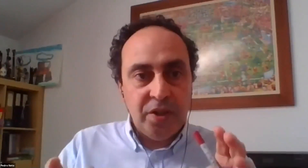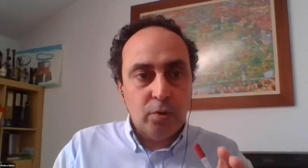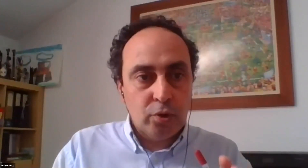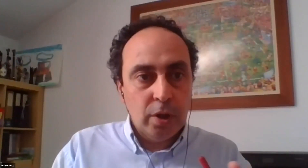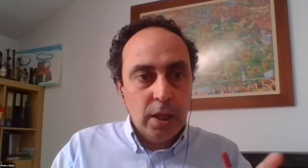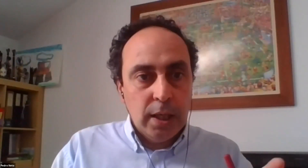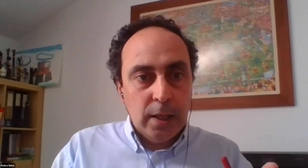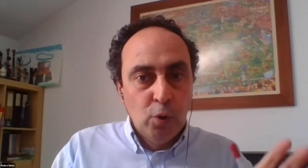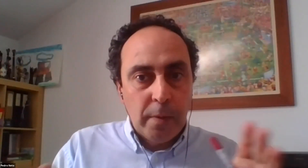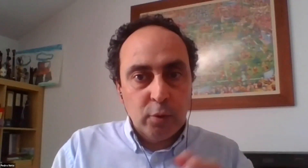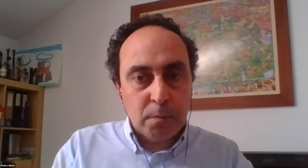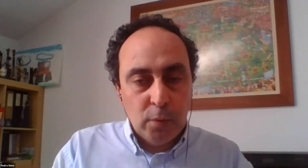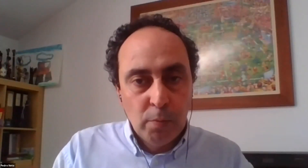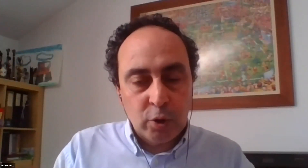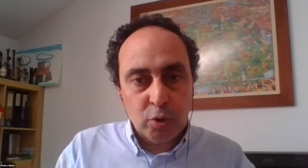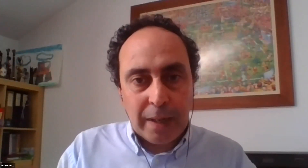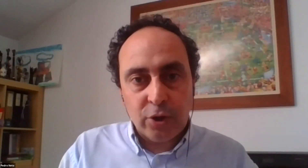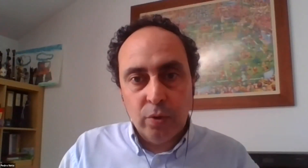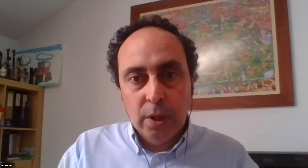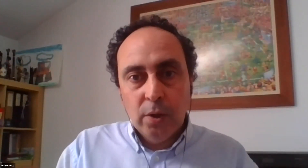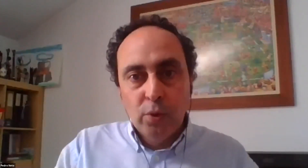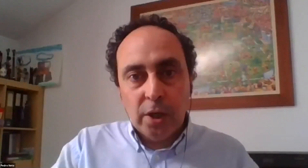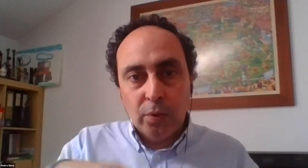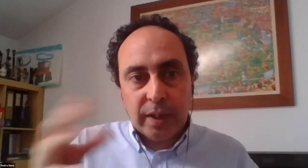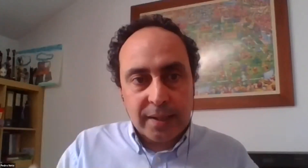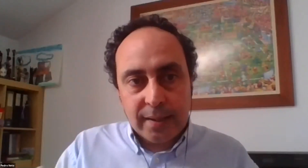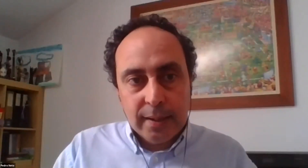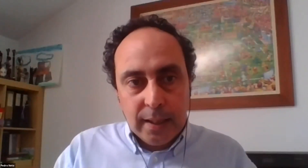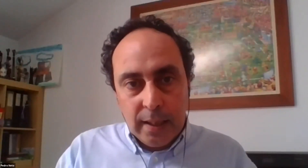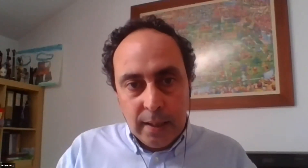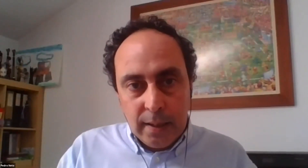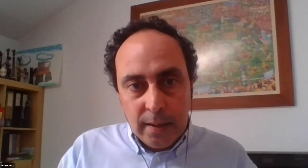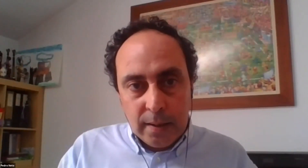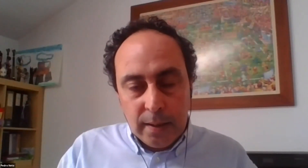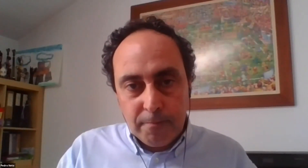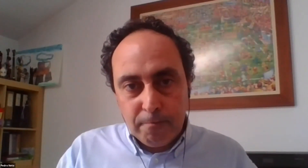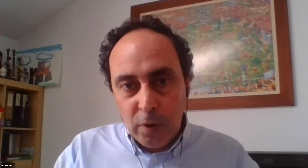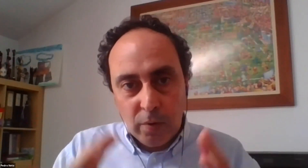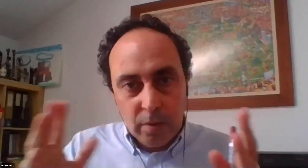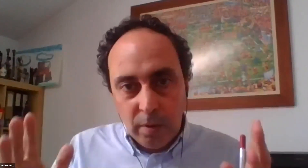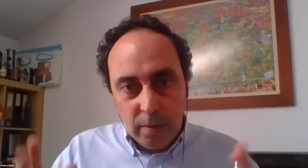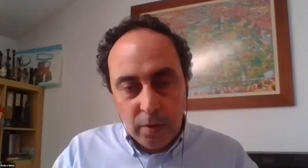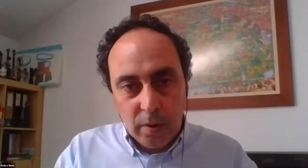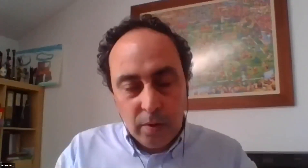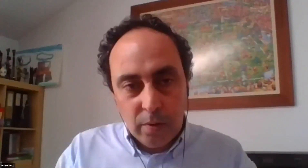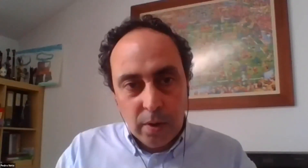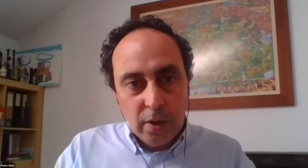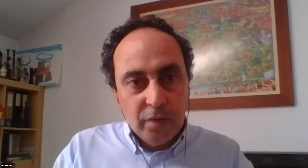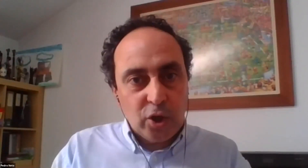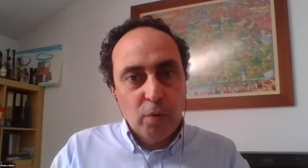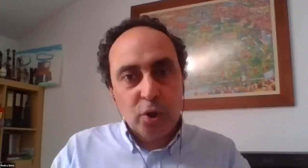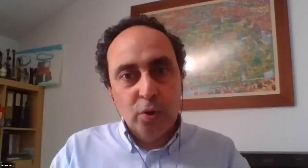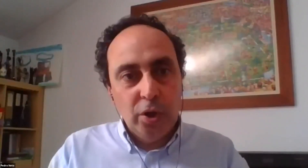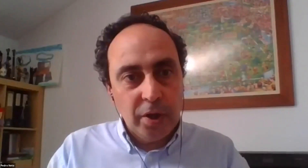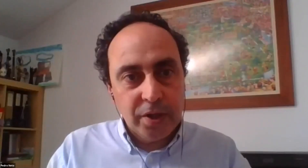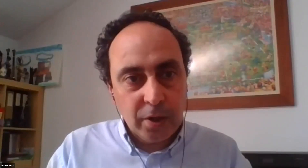termos físicos no mesmo espaço, o que acontece é, eu